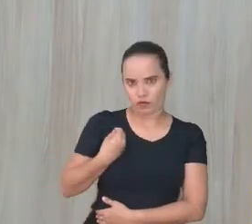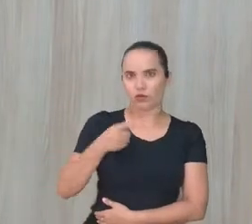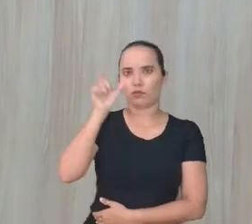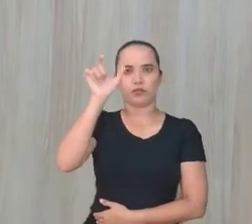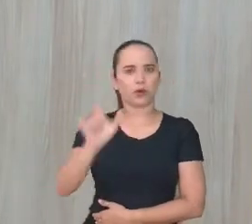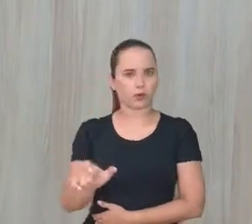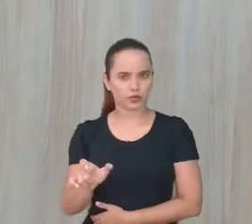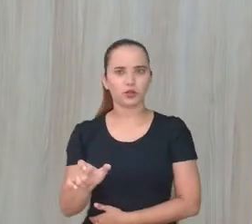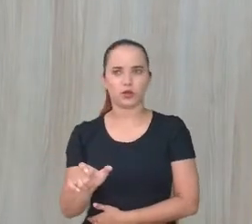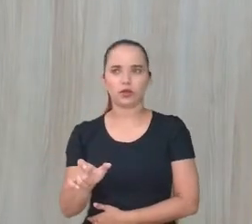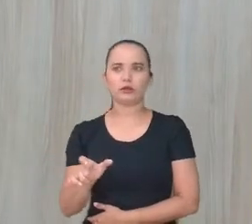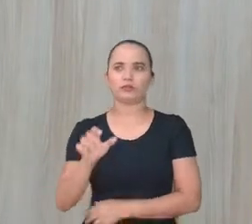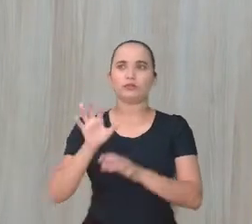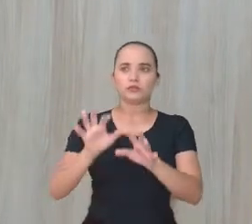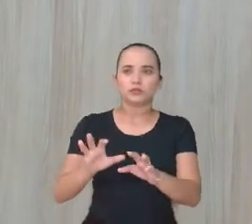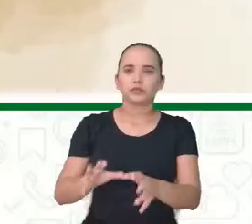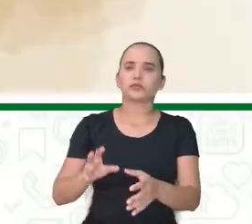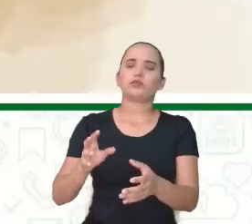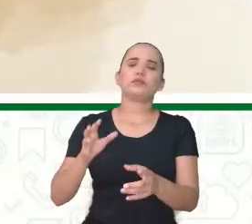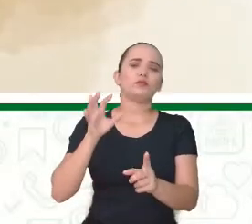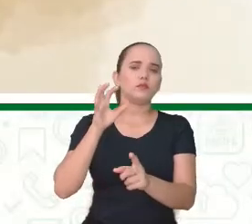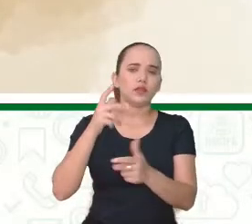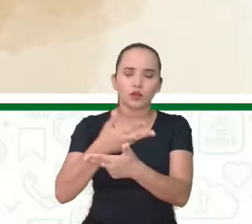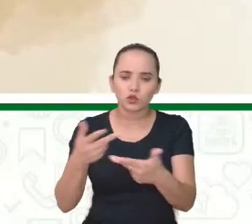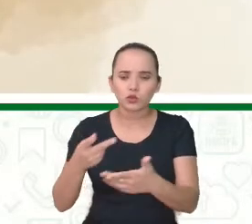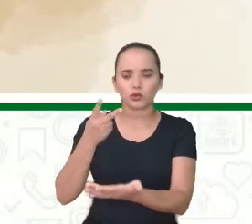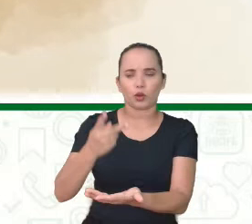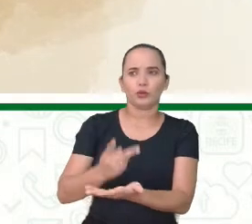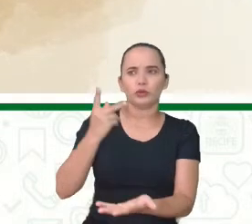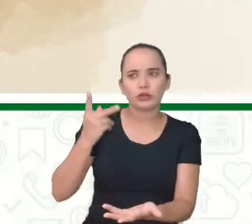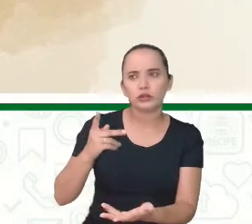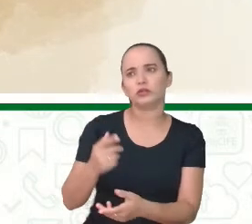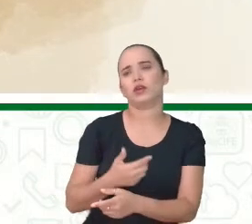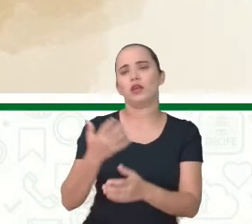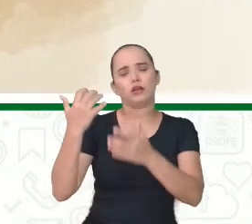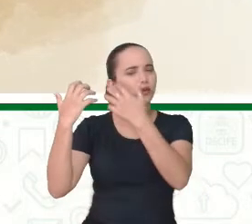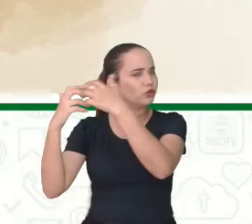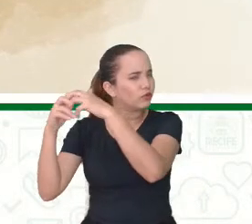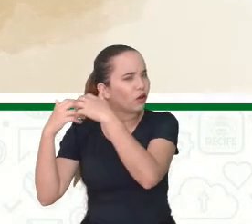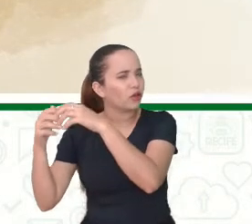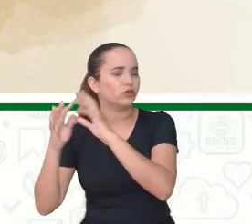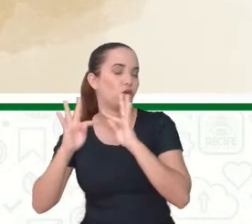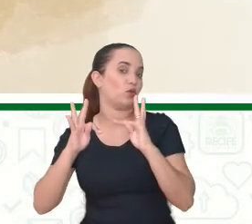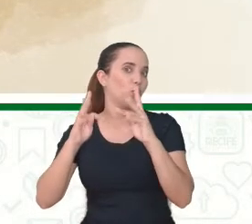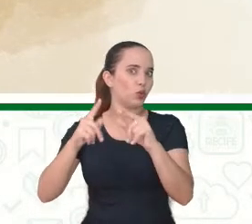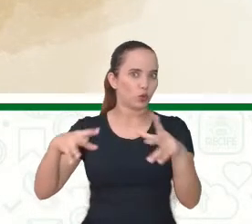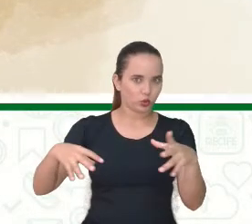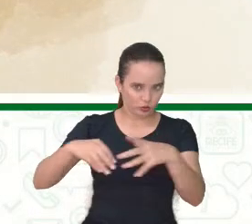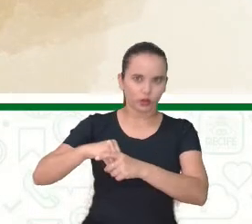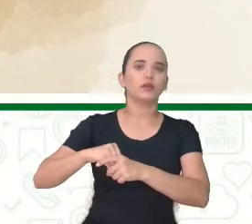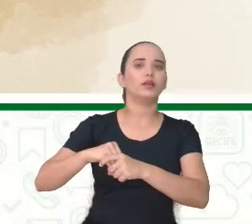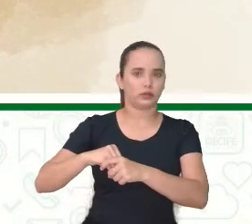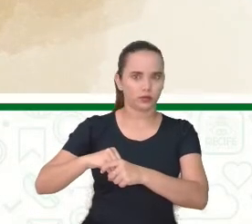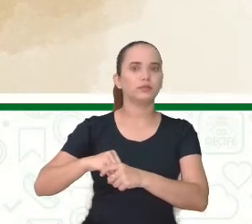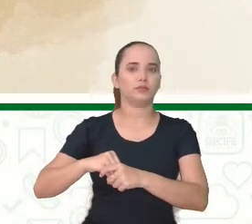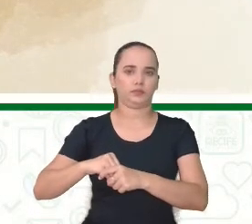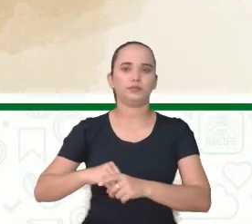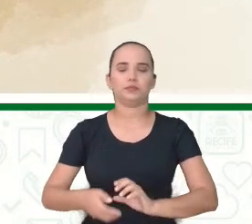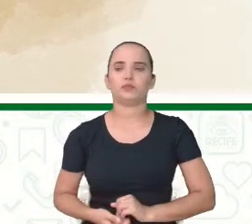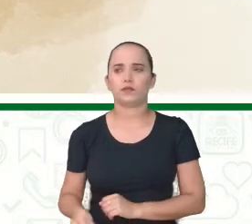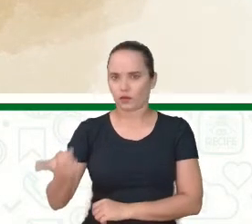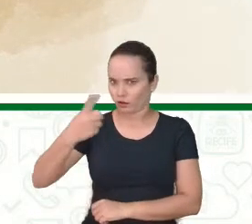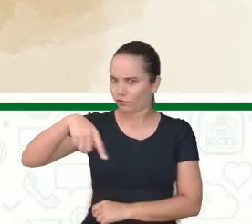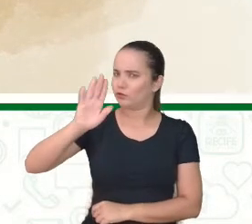Suas consequências, reflexões, entre outros elementos narrativos. Isso tudo está lá como característica do relato.